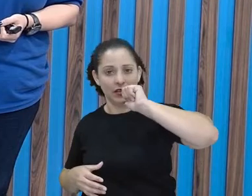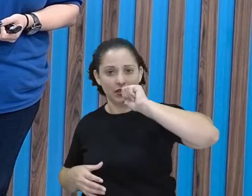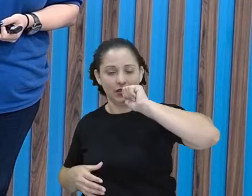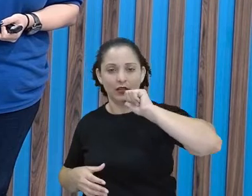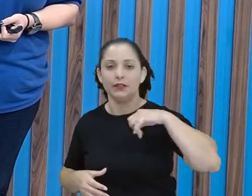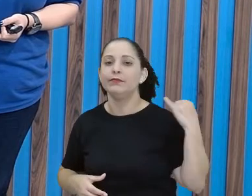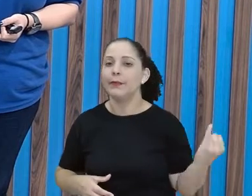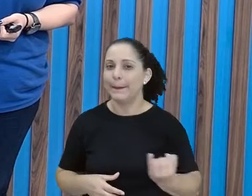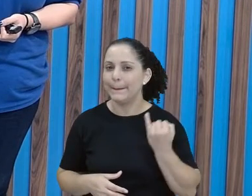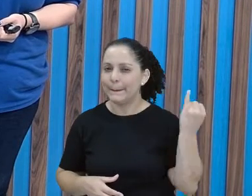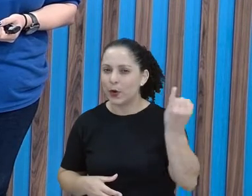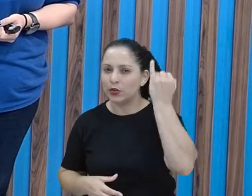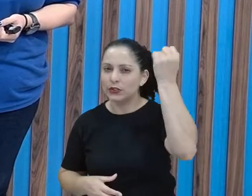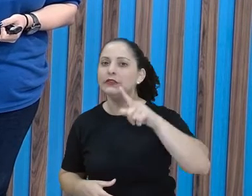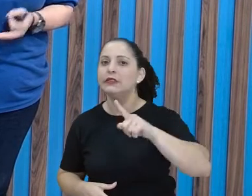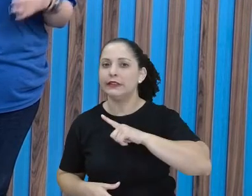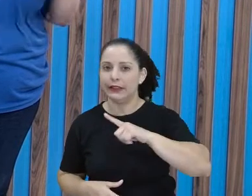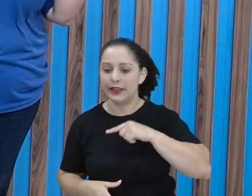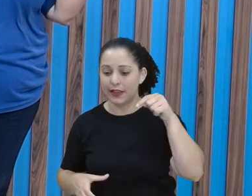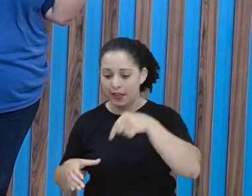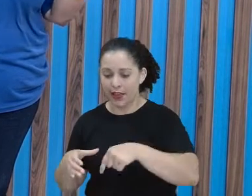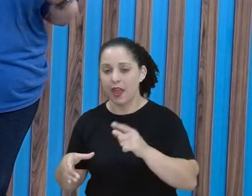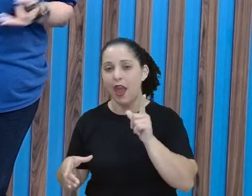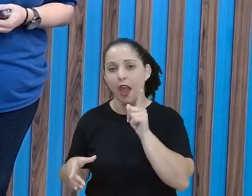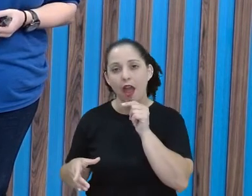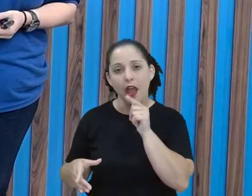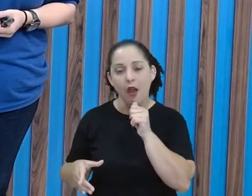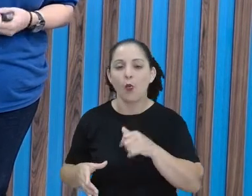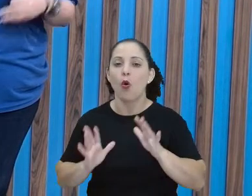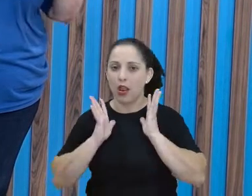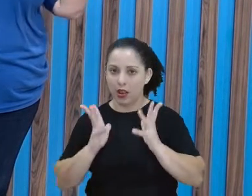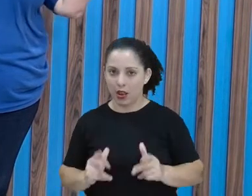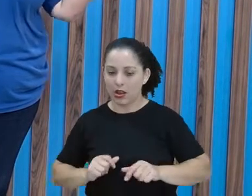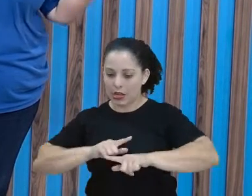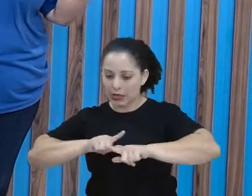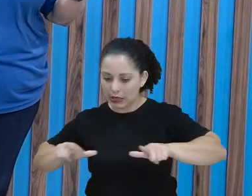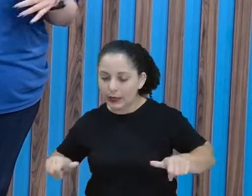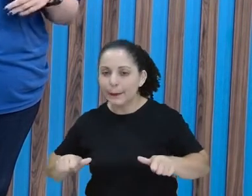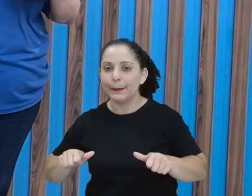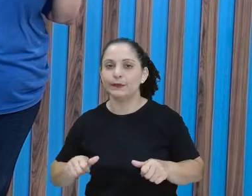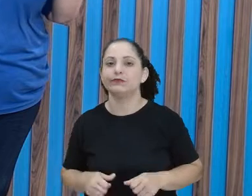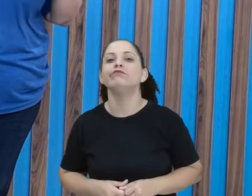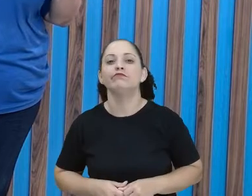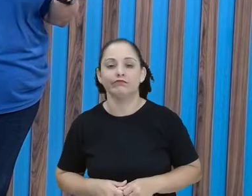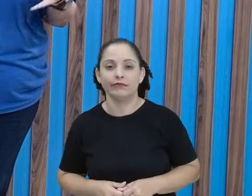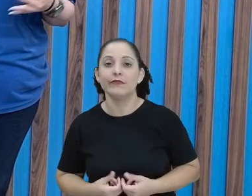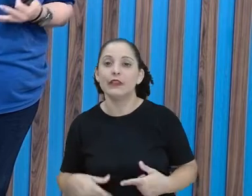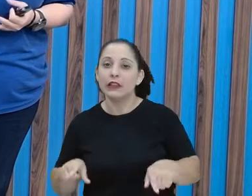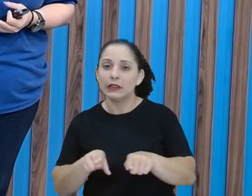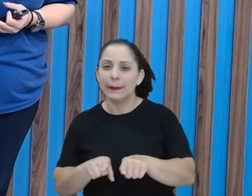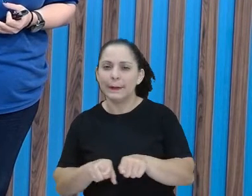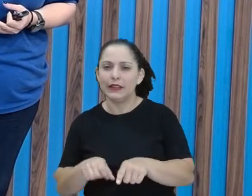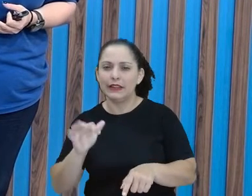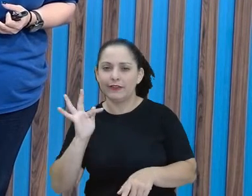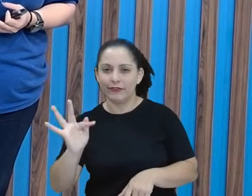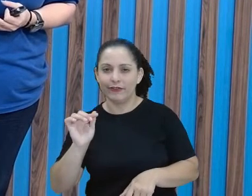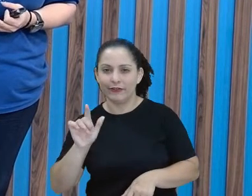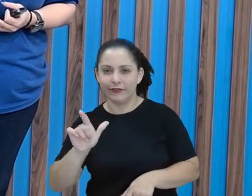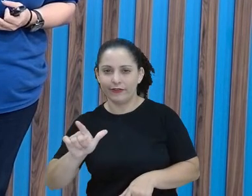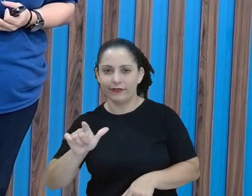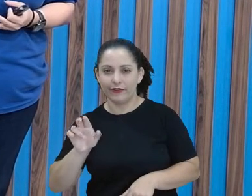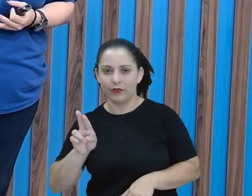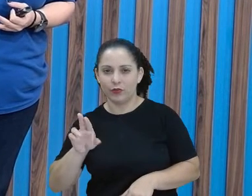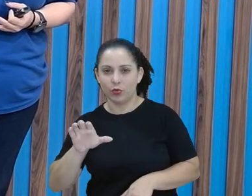é importante, né, que tenha esse flúor, já que o flúor não é tão disponível assim, a não ser nas pastas de dente e tudo mais. Mas,